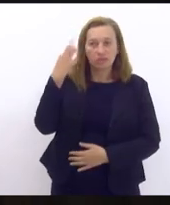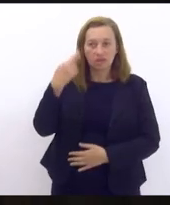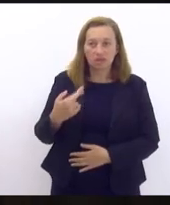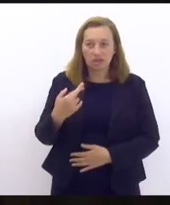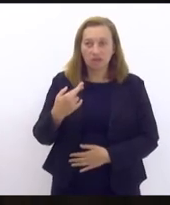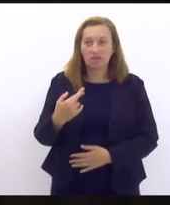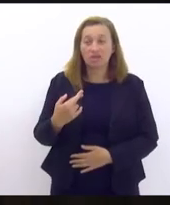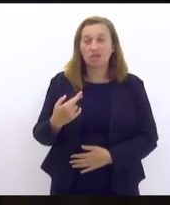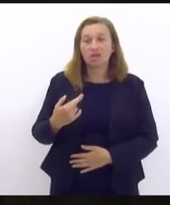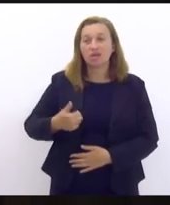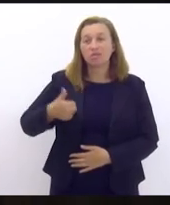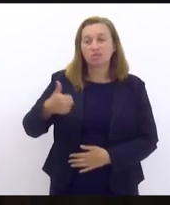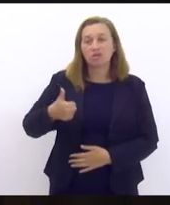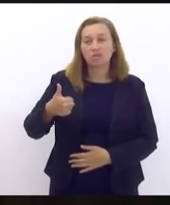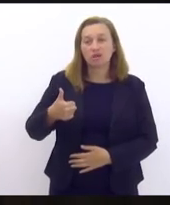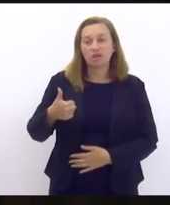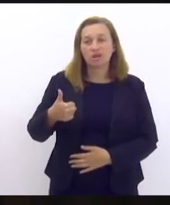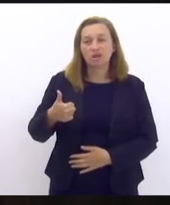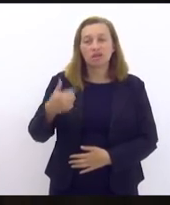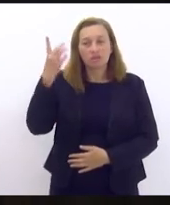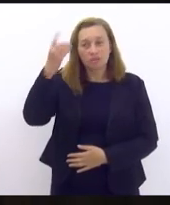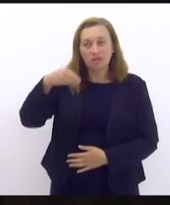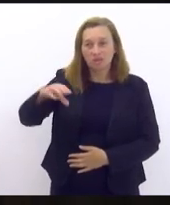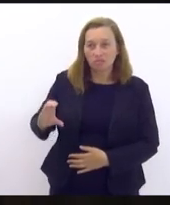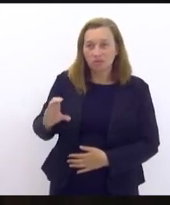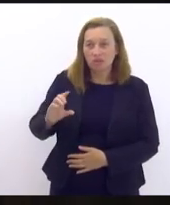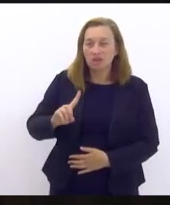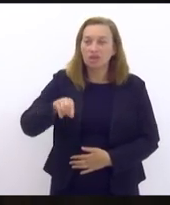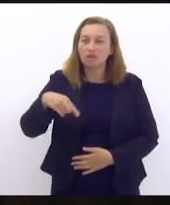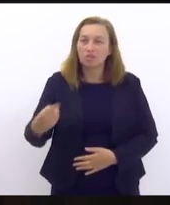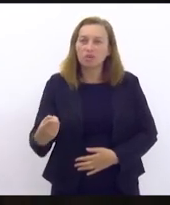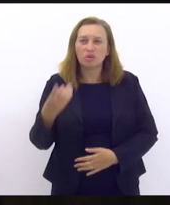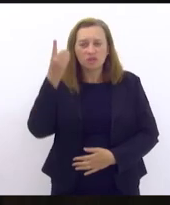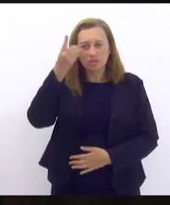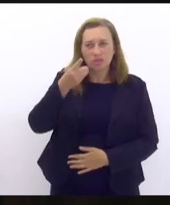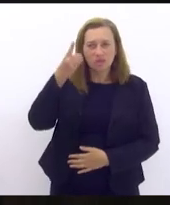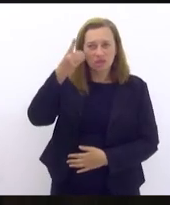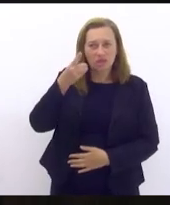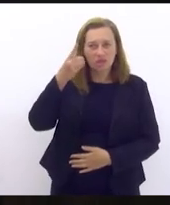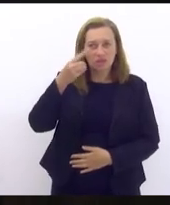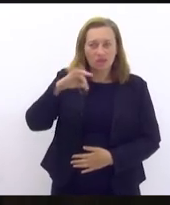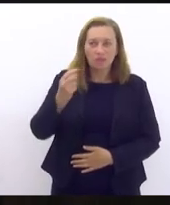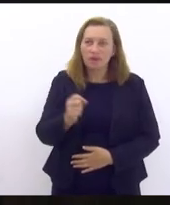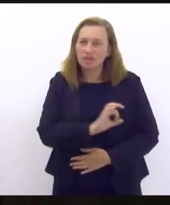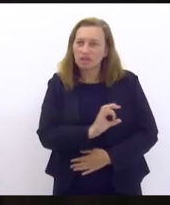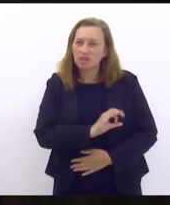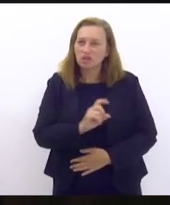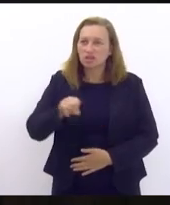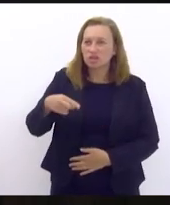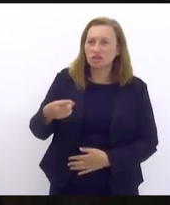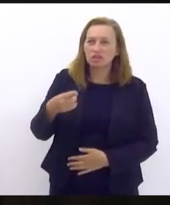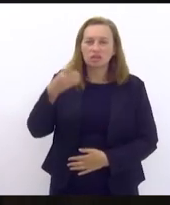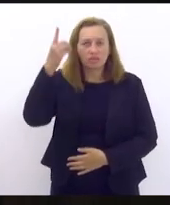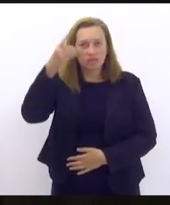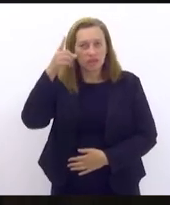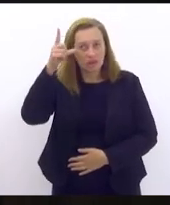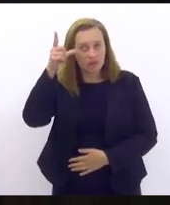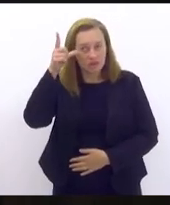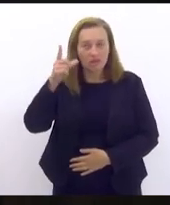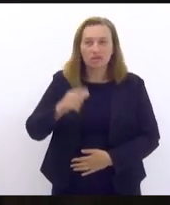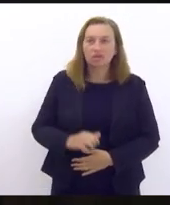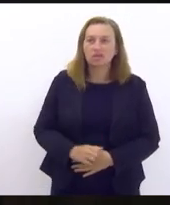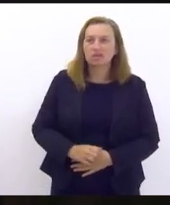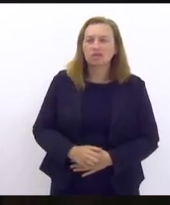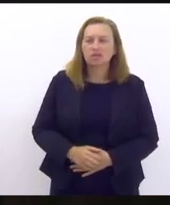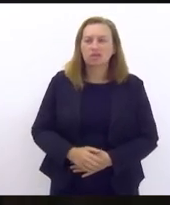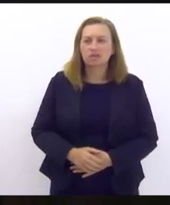estava escrita primeiro, o deputado Carlos Mink, o deputado, a deputada Marta Rocha, a deputada Lucinha, o